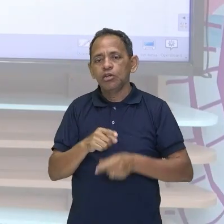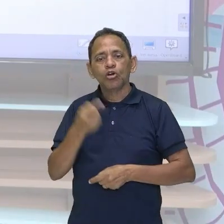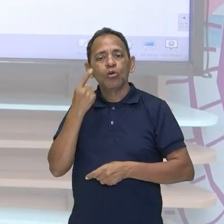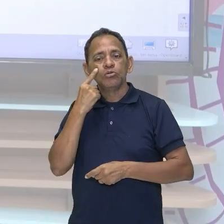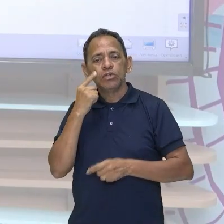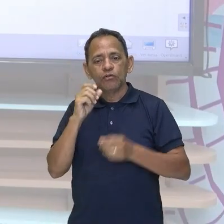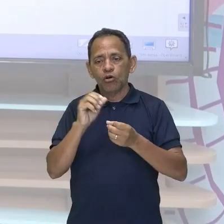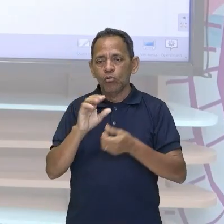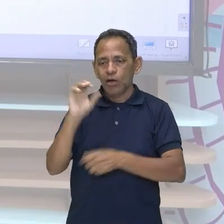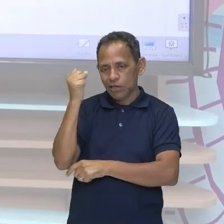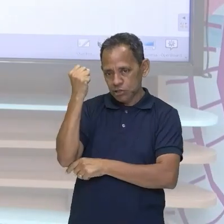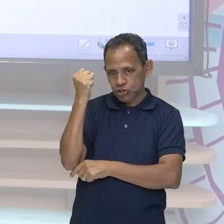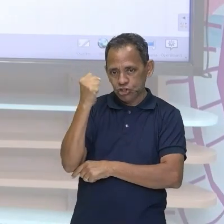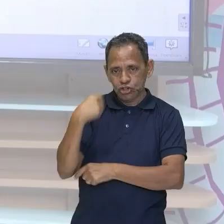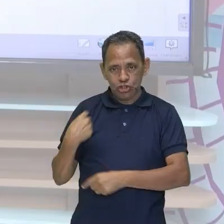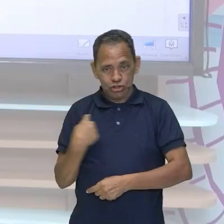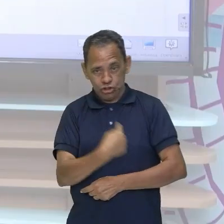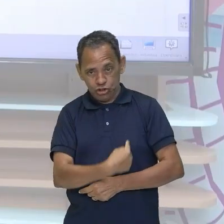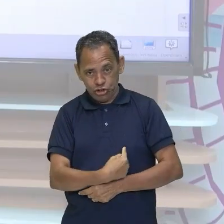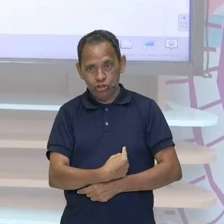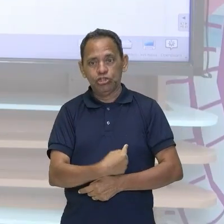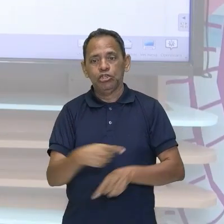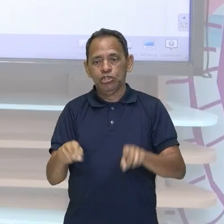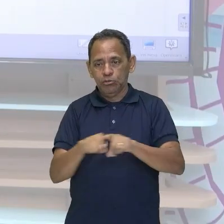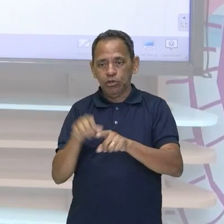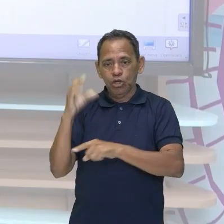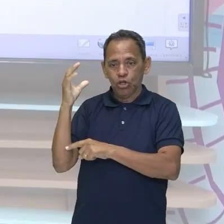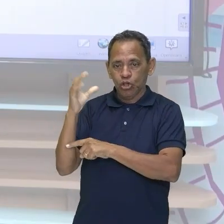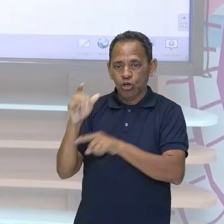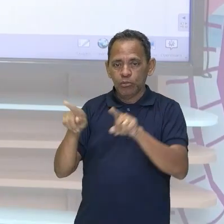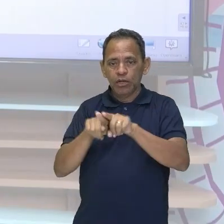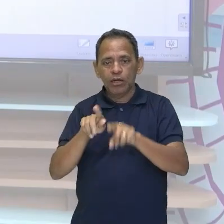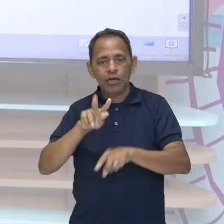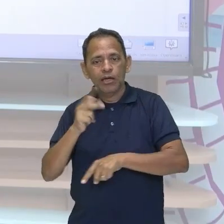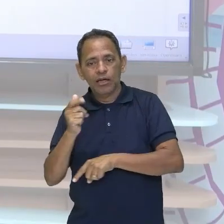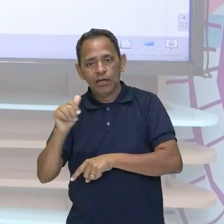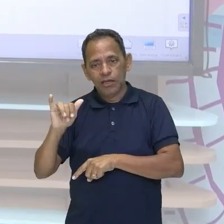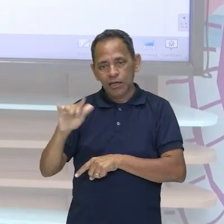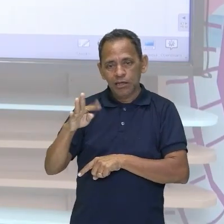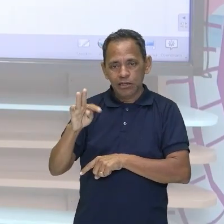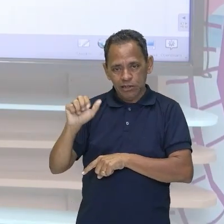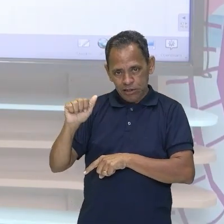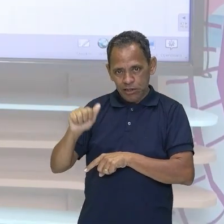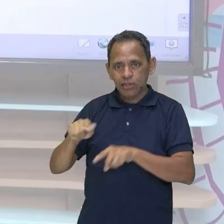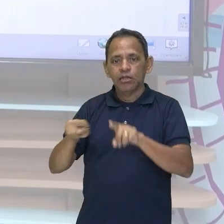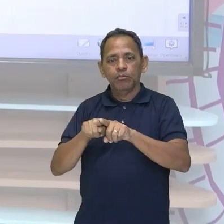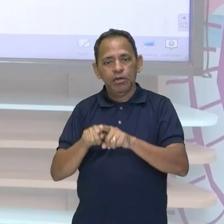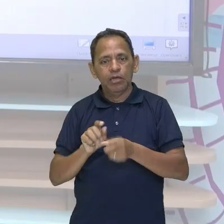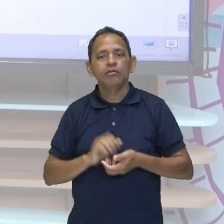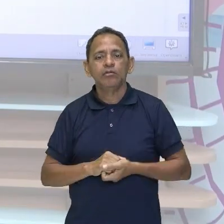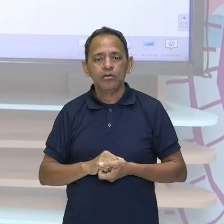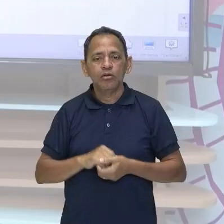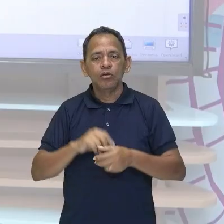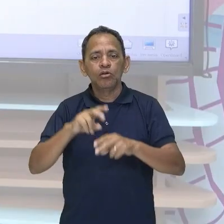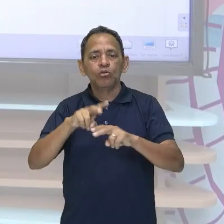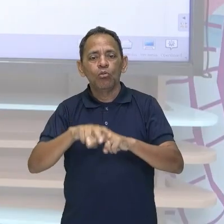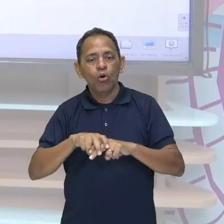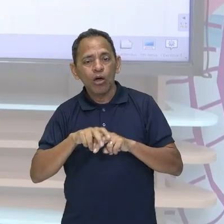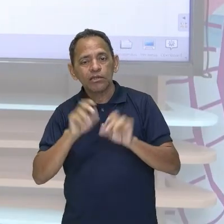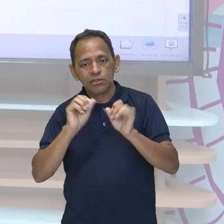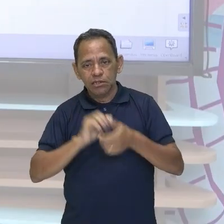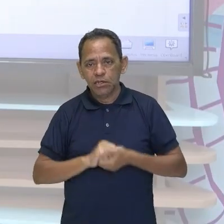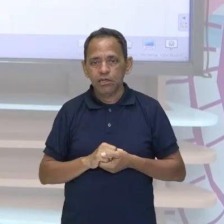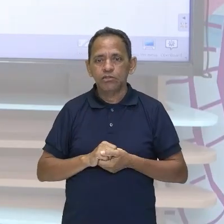da Argentina, da China, da Colômbia, do Haiti, e aí a gente tem motivos diferentes também, né? Por exemplo,